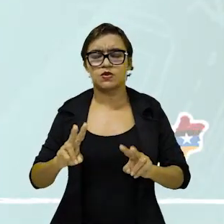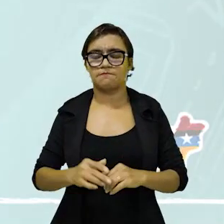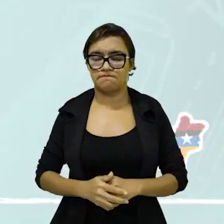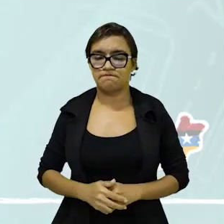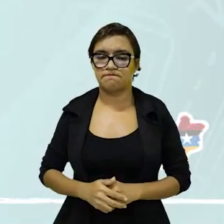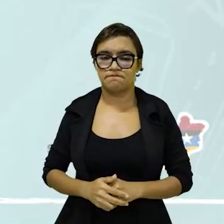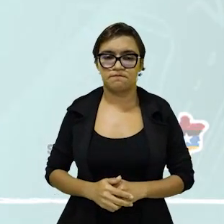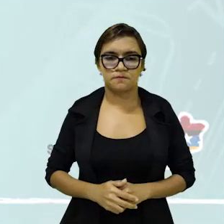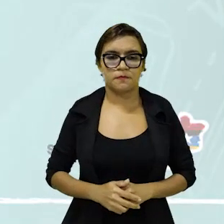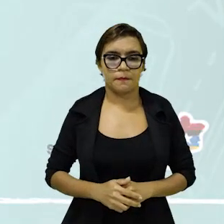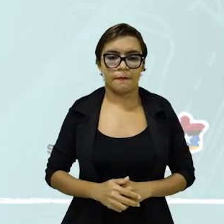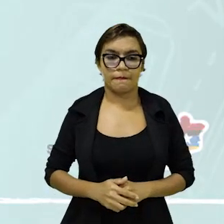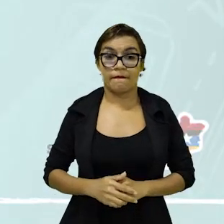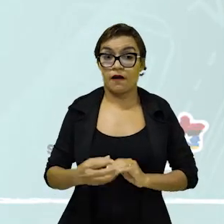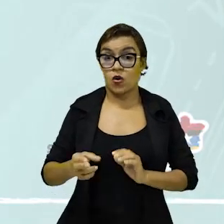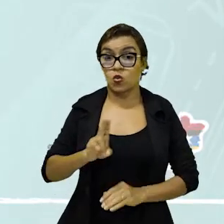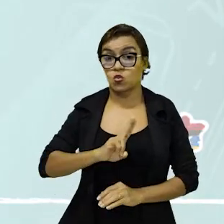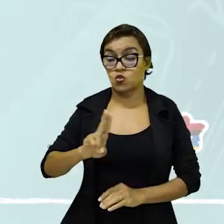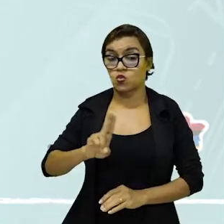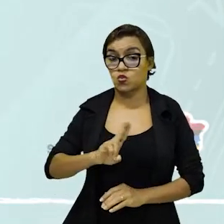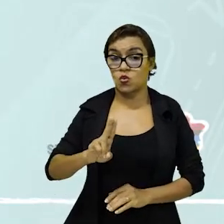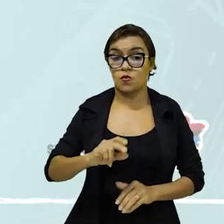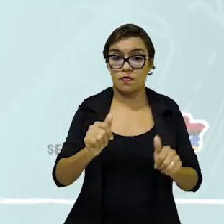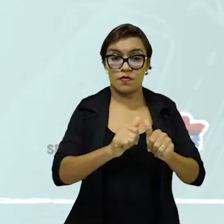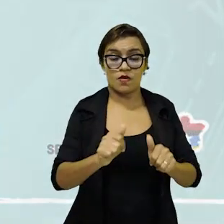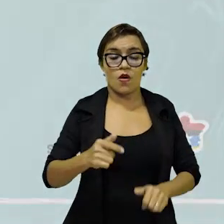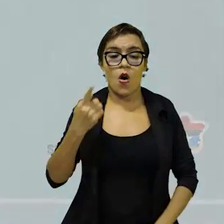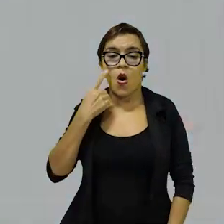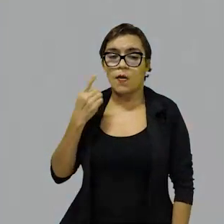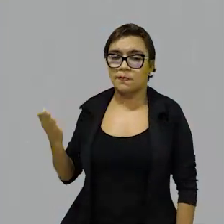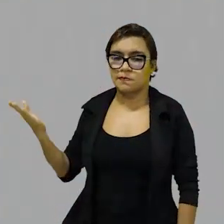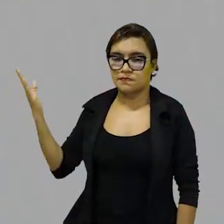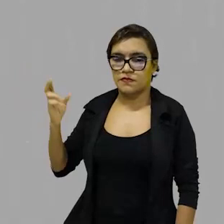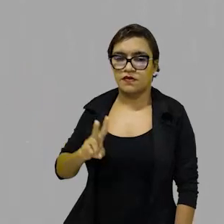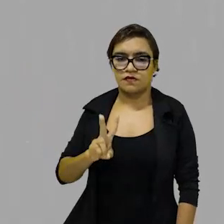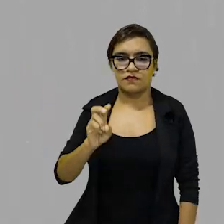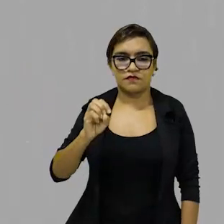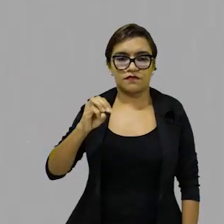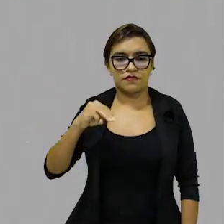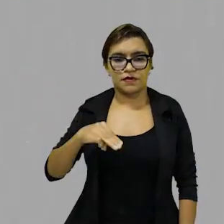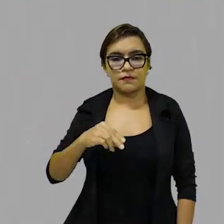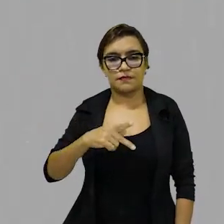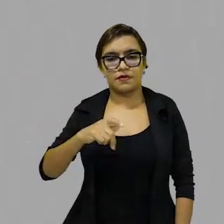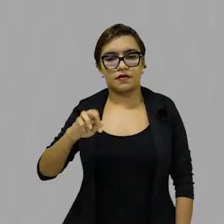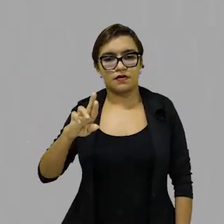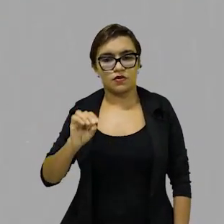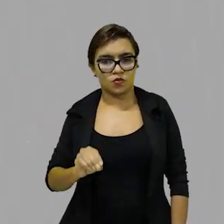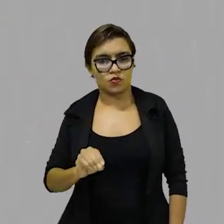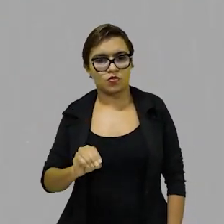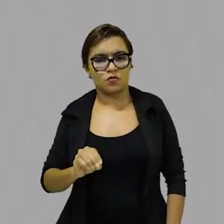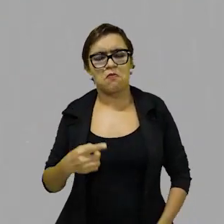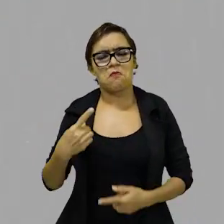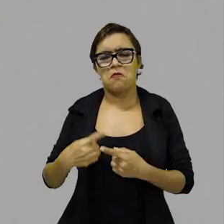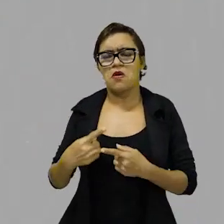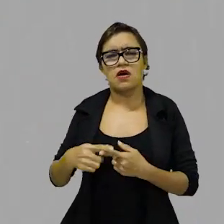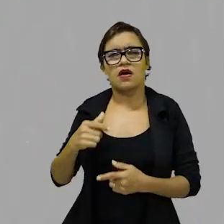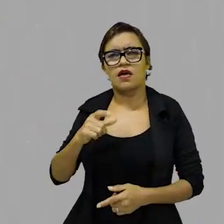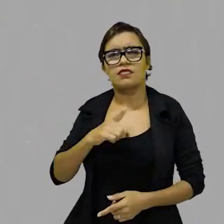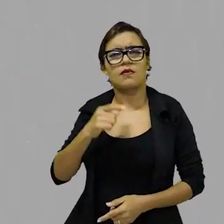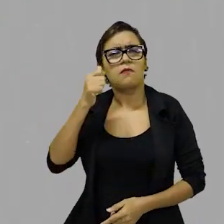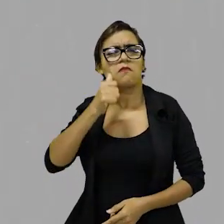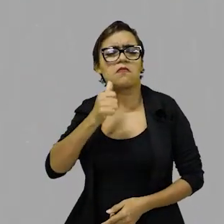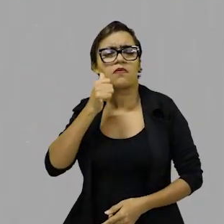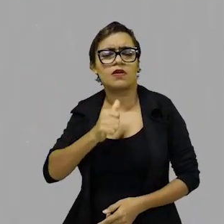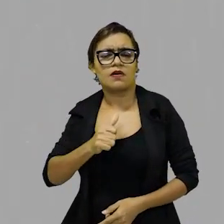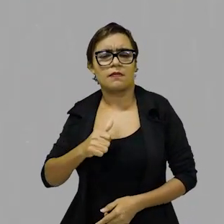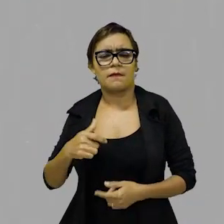variação. Bom, o nome da obra de Edvard Munch chama-se Vampiro. Todo mundo sabe que é um vampiro. Mas por que tem uma mulher? Né? E por